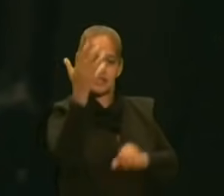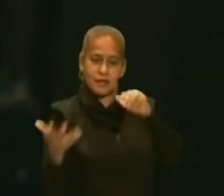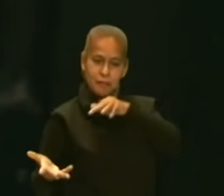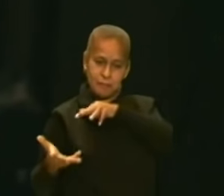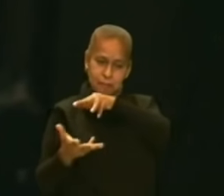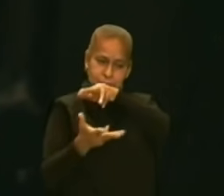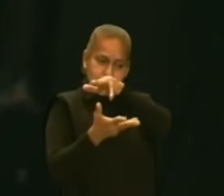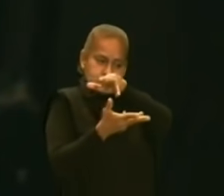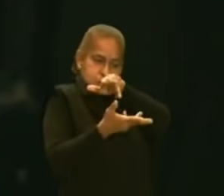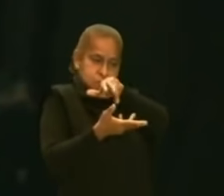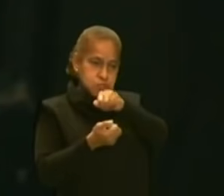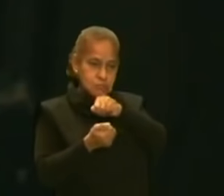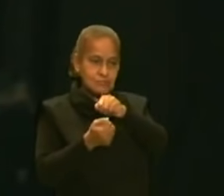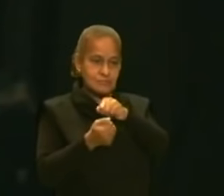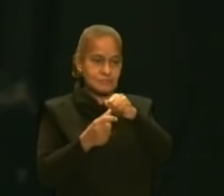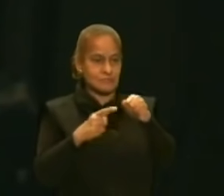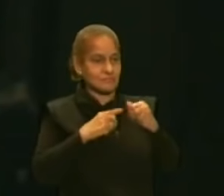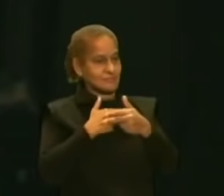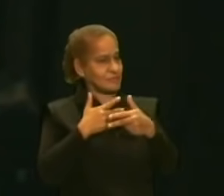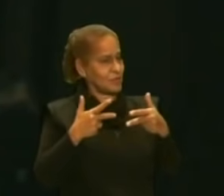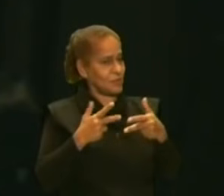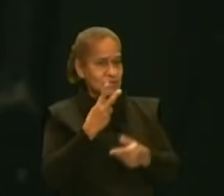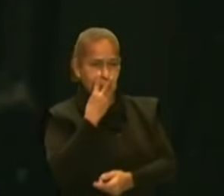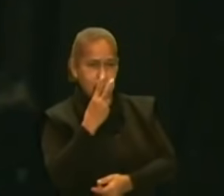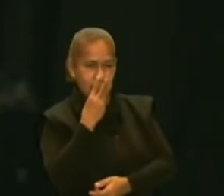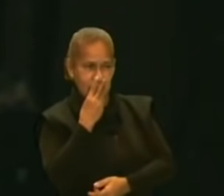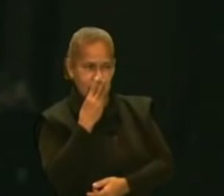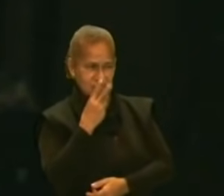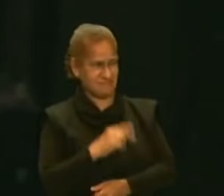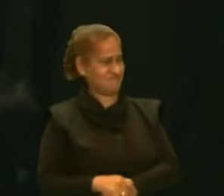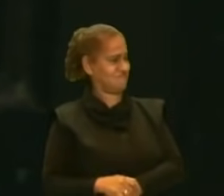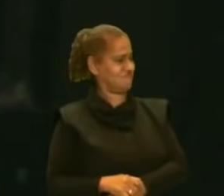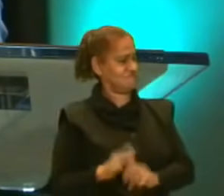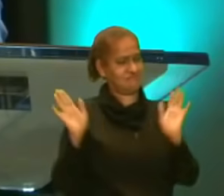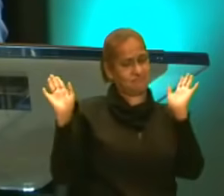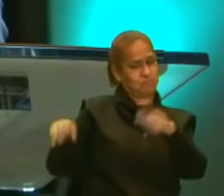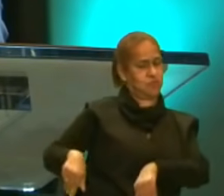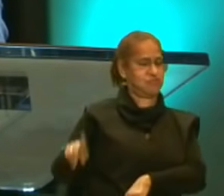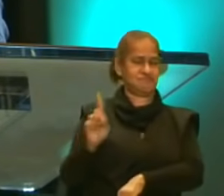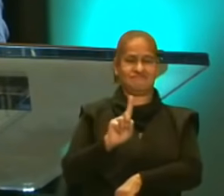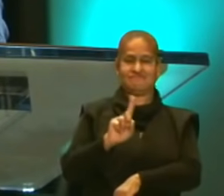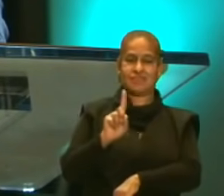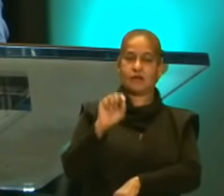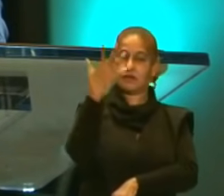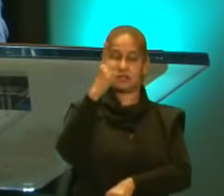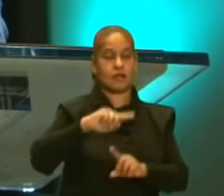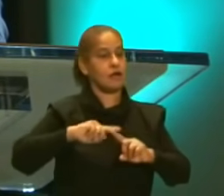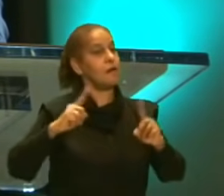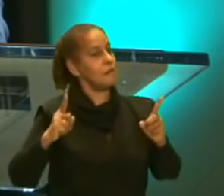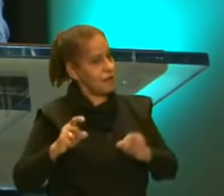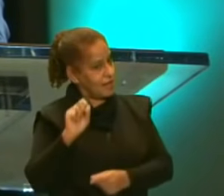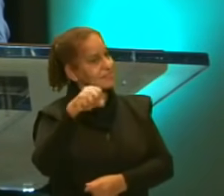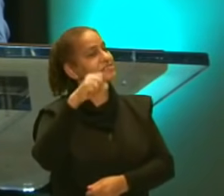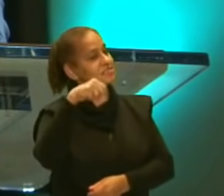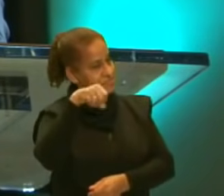Tem coisas ali que parecem impossíveis quando eu leio lá no Apocalipse, porque nós vamos dar um jeito de destruir tudo.